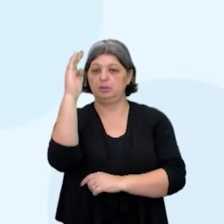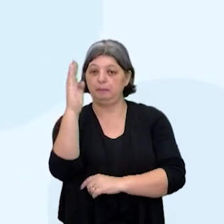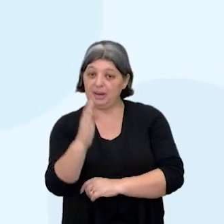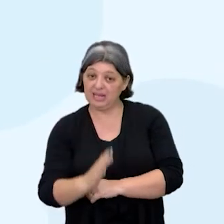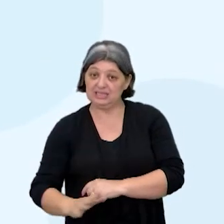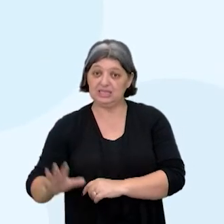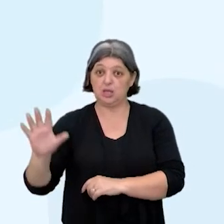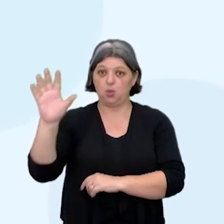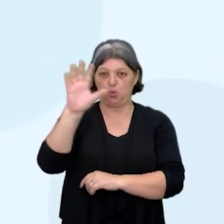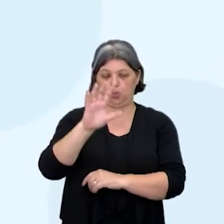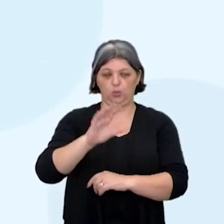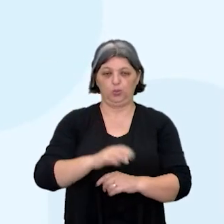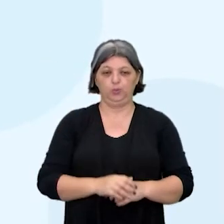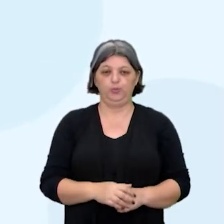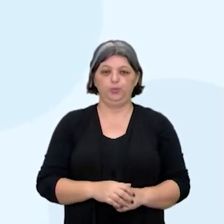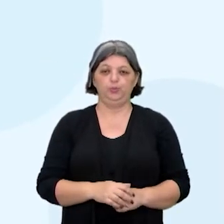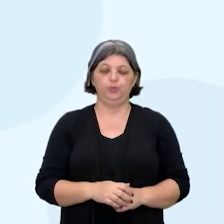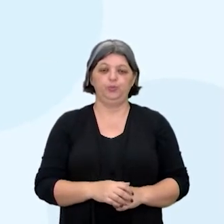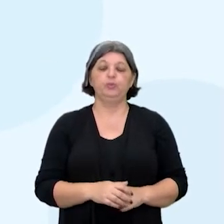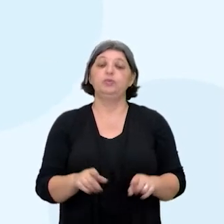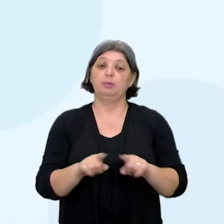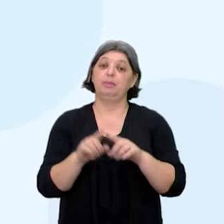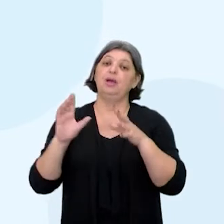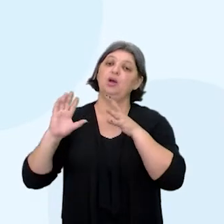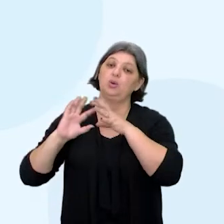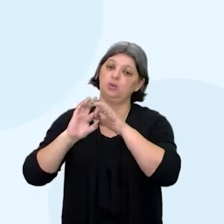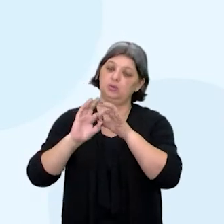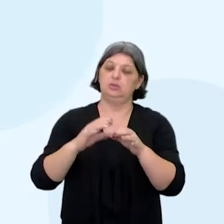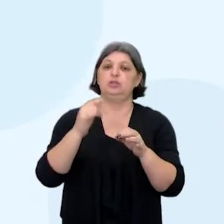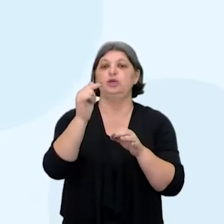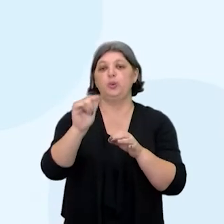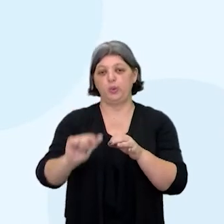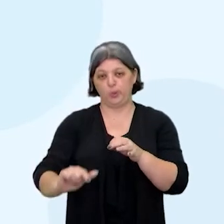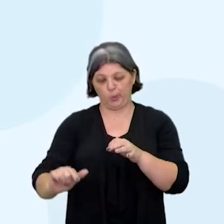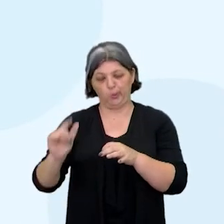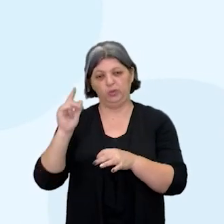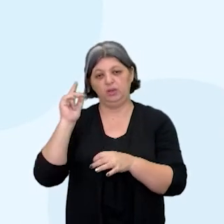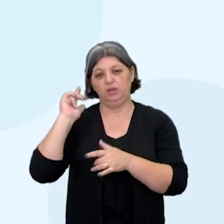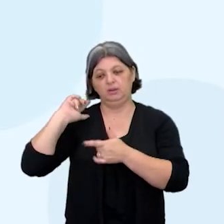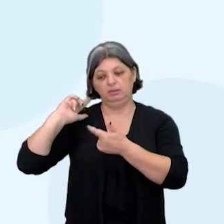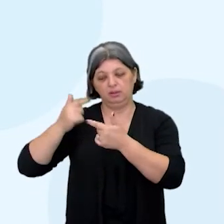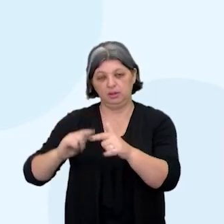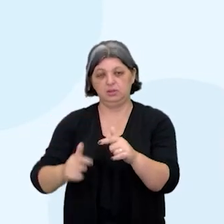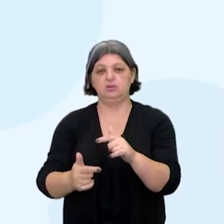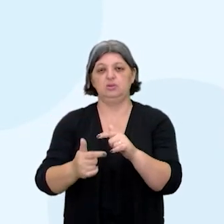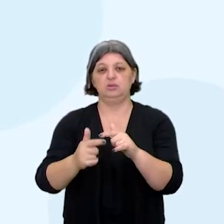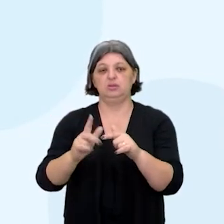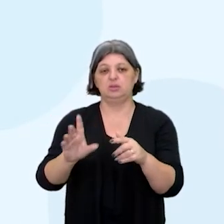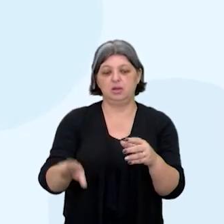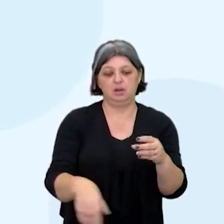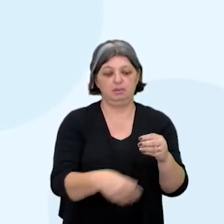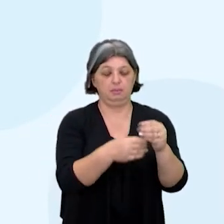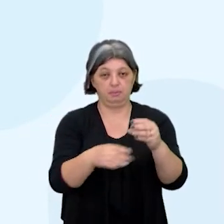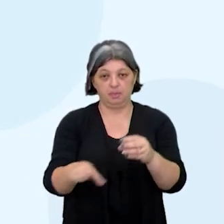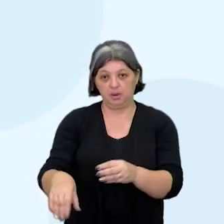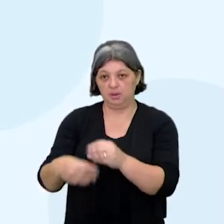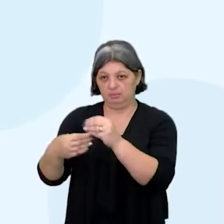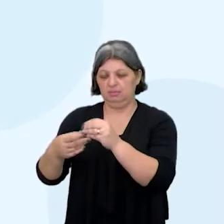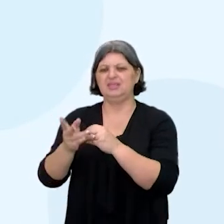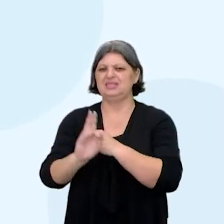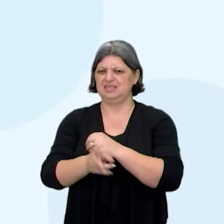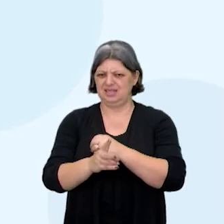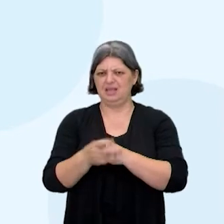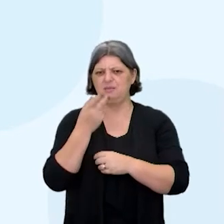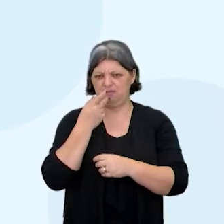culturais brasileiras, nesse contexto são outras tradições que são agregadas, né? Nós falamos sempre